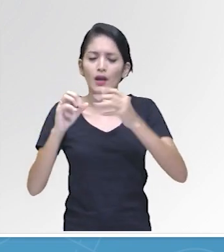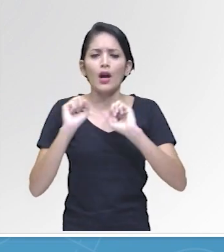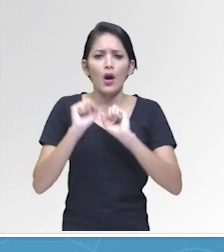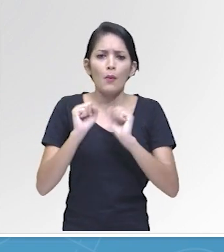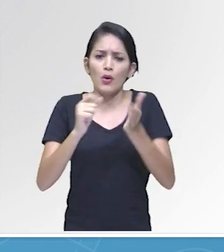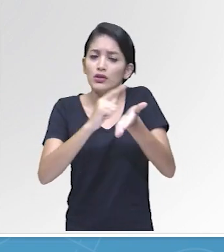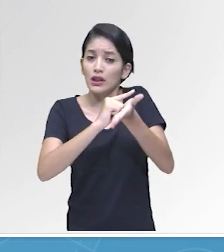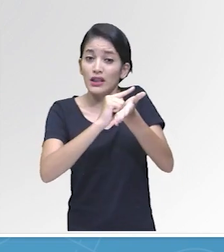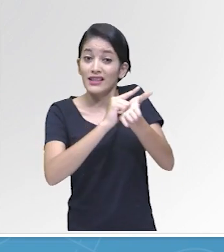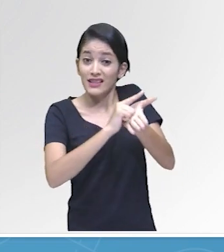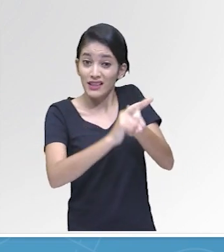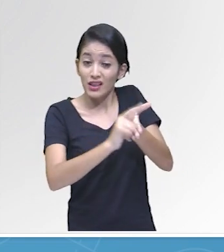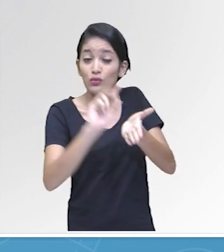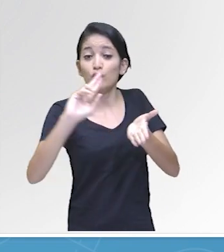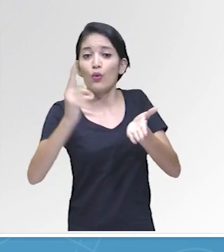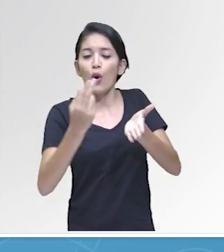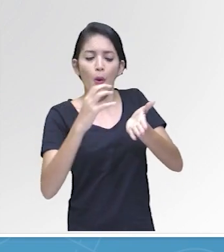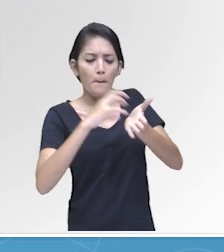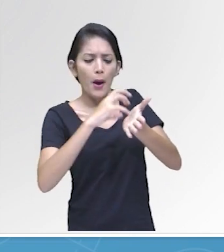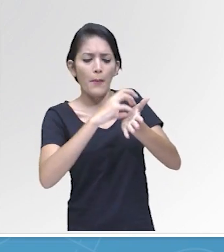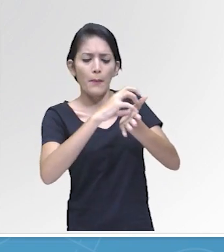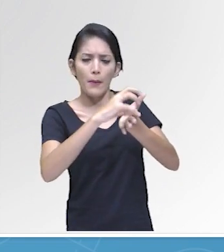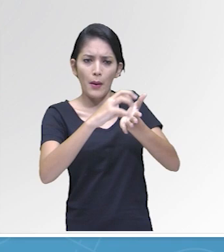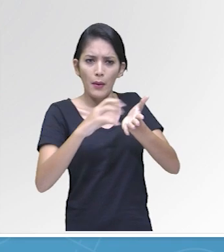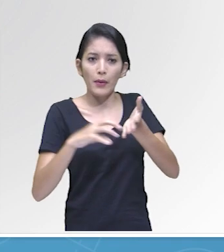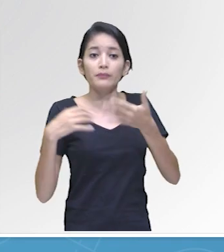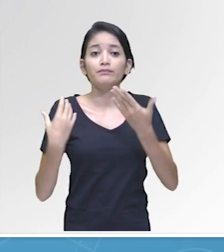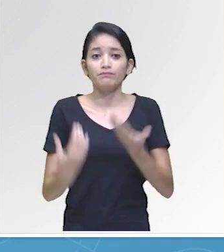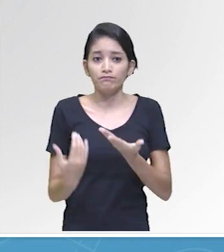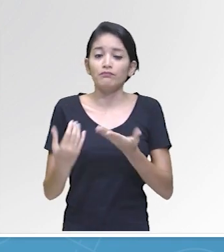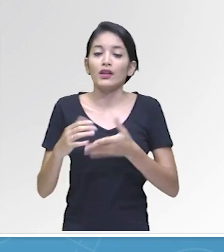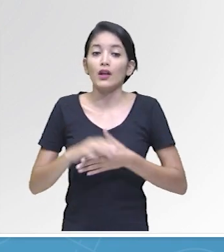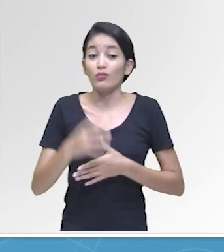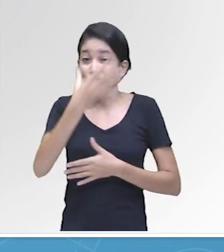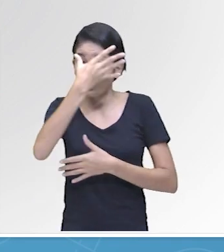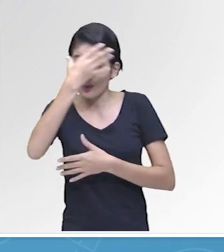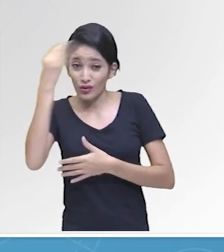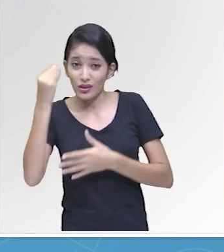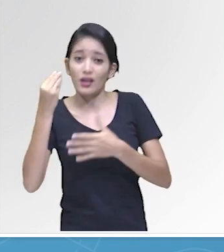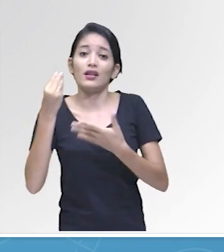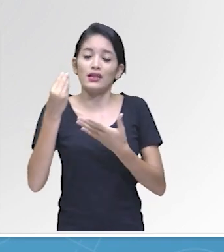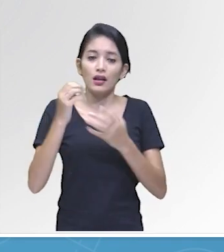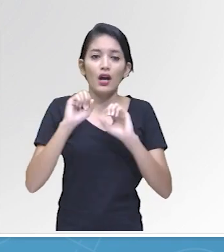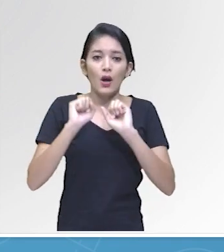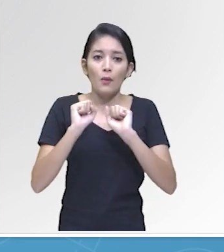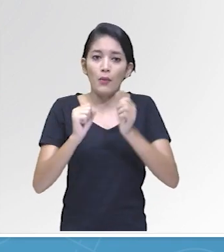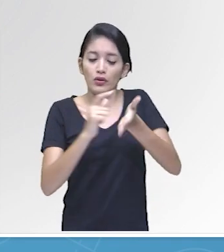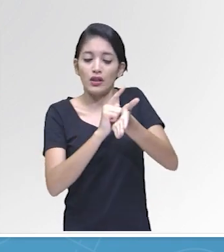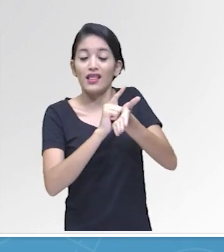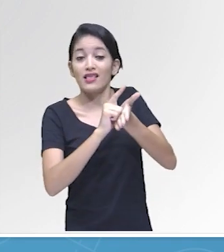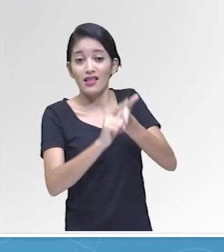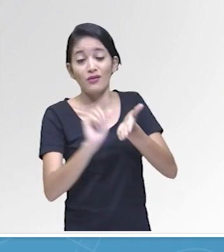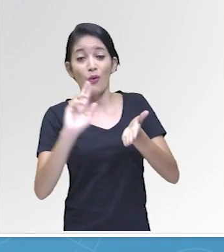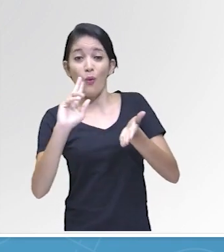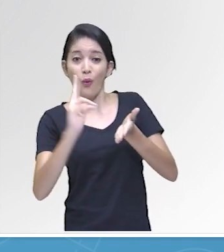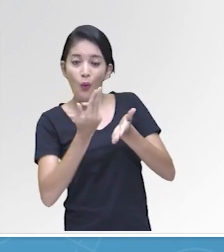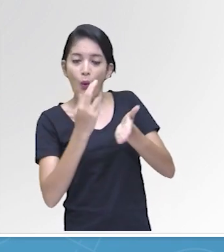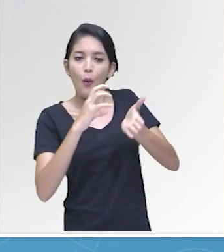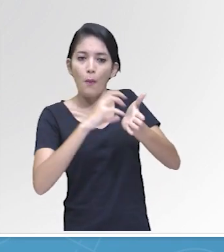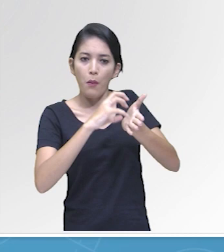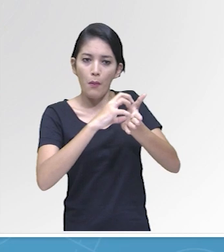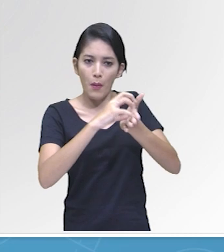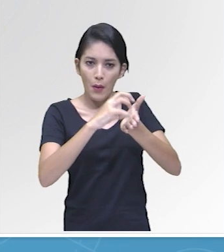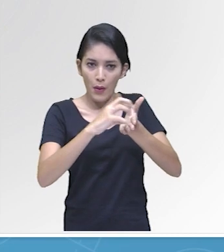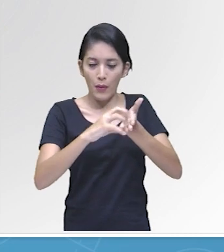liso ou rugoso, olha lá. O retículo endoplasmático, não esqueçam, ele pode ser liso ou pode ser